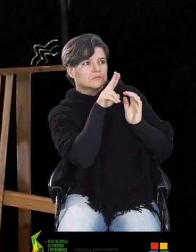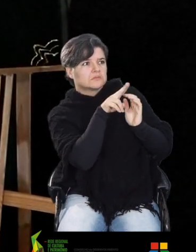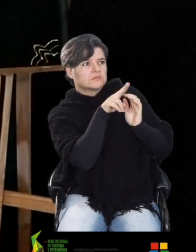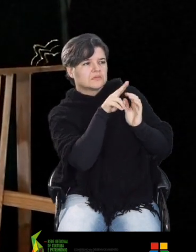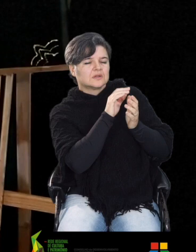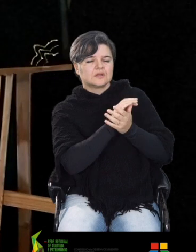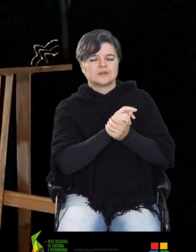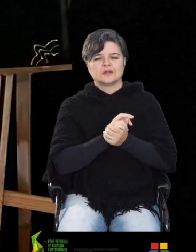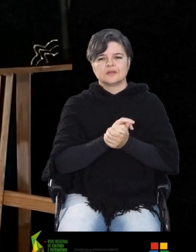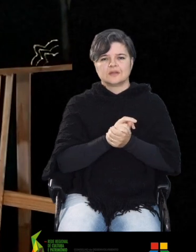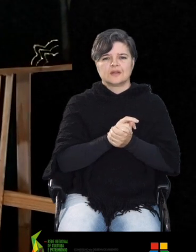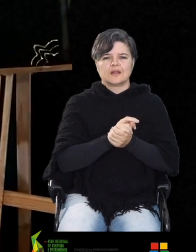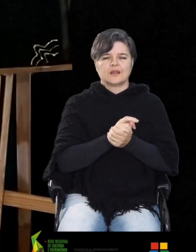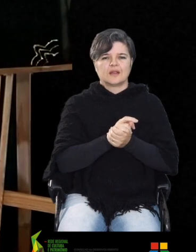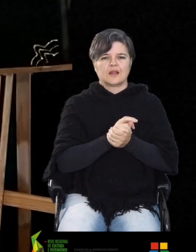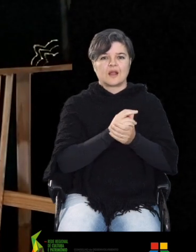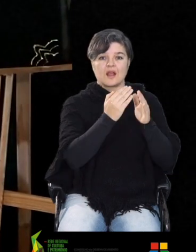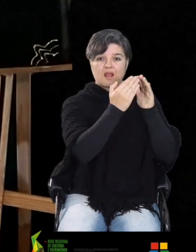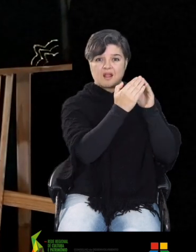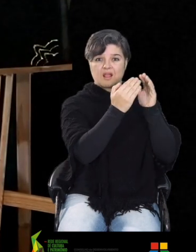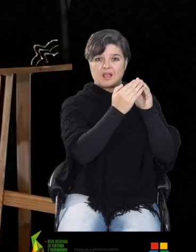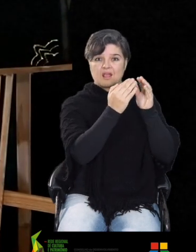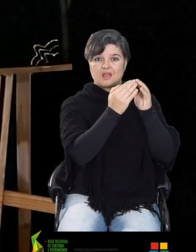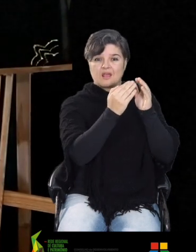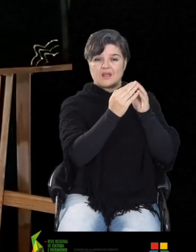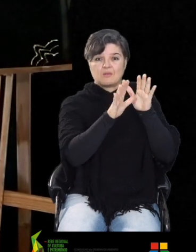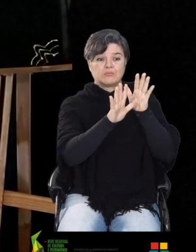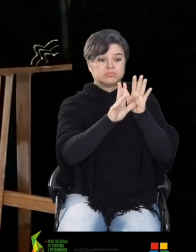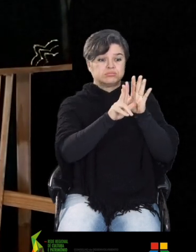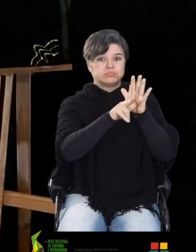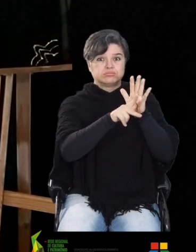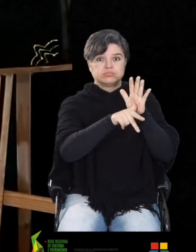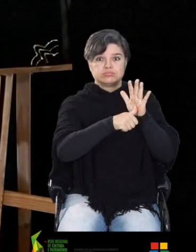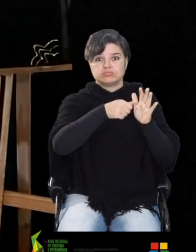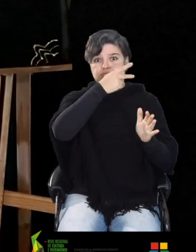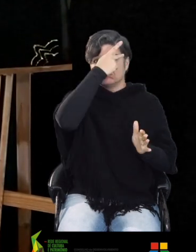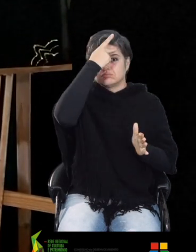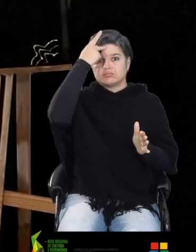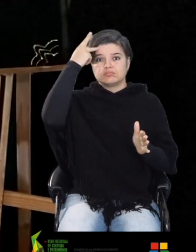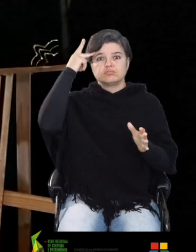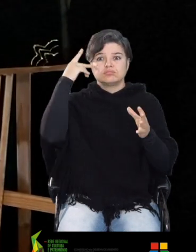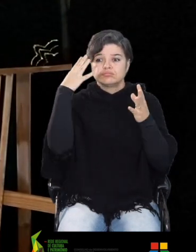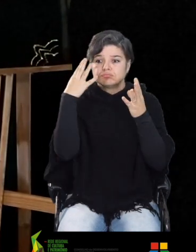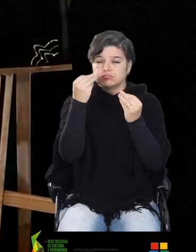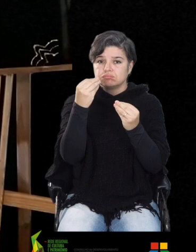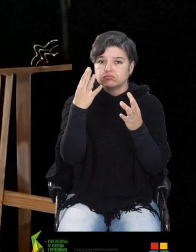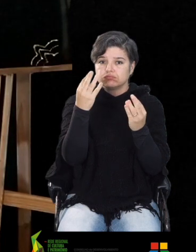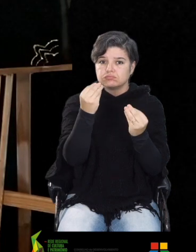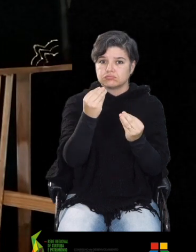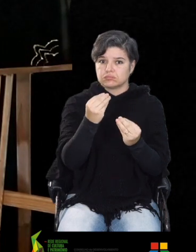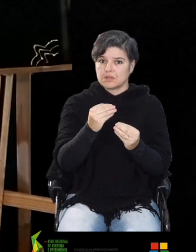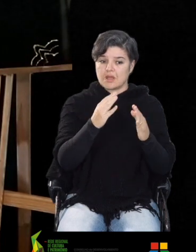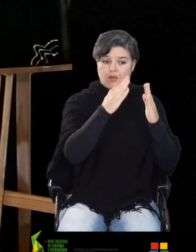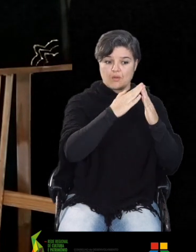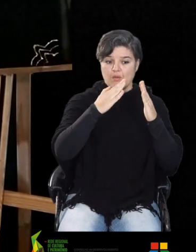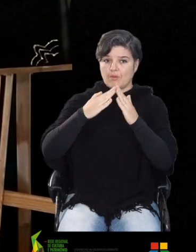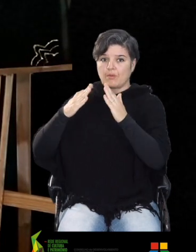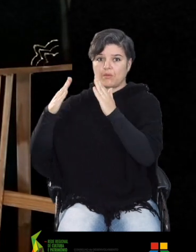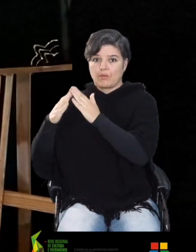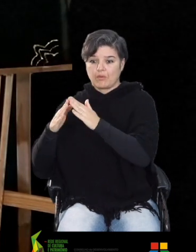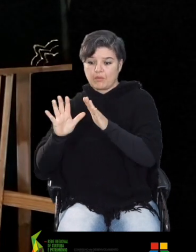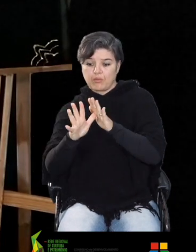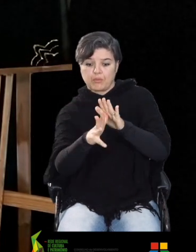perceberam e as estava tomada por ladrões da vizinhança